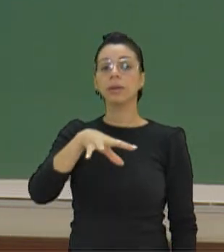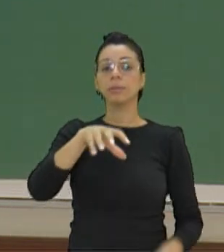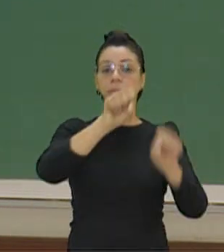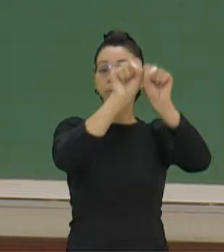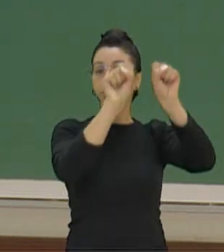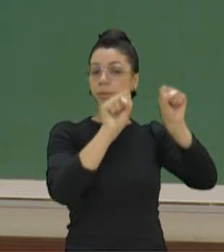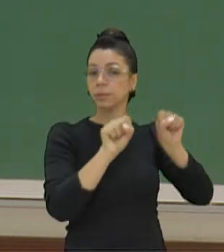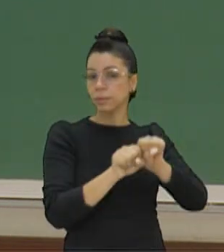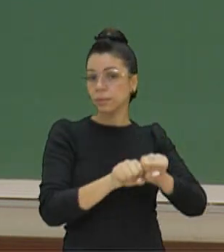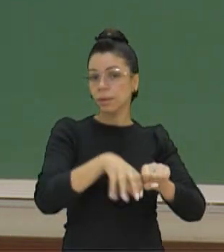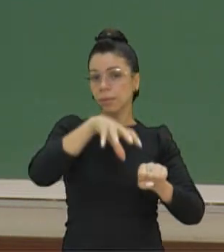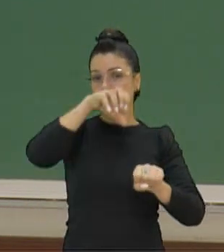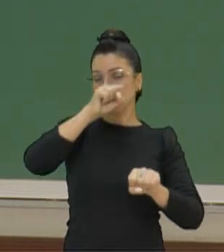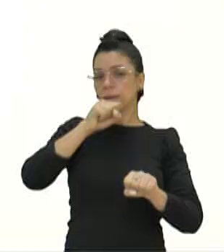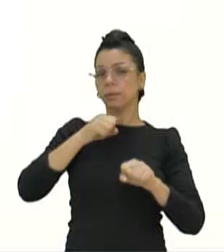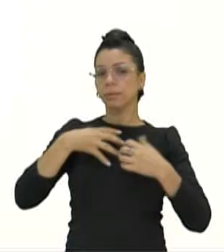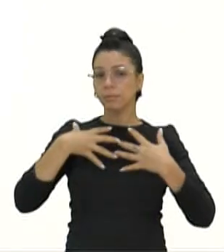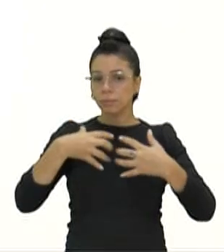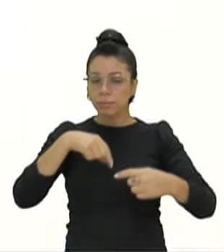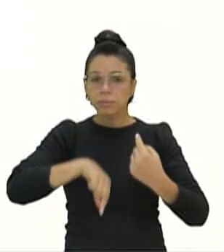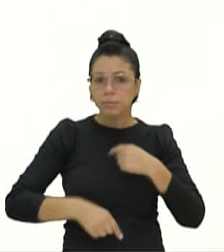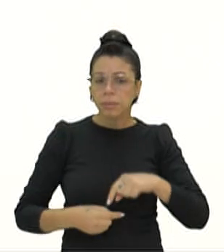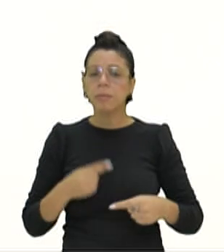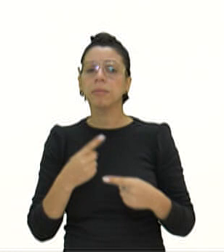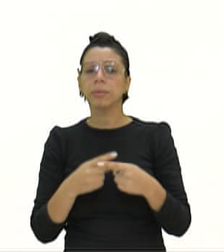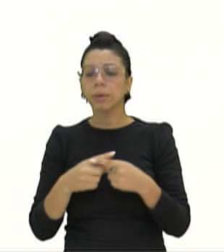gente espirra? Tenta explicar aí.